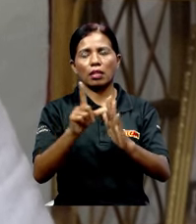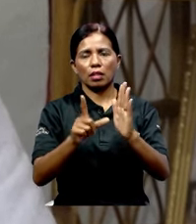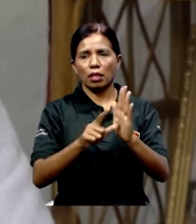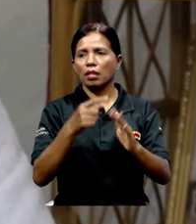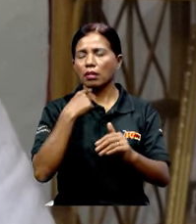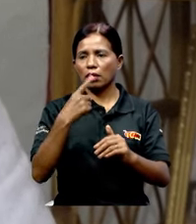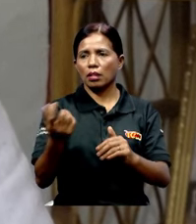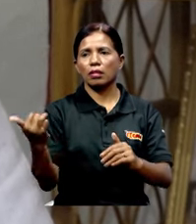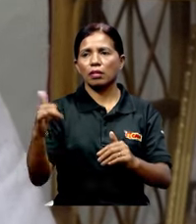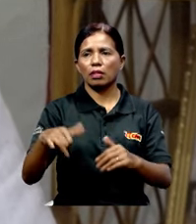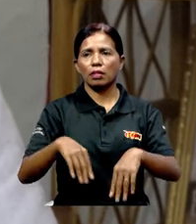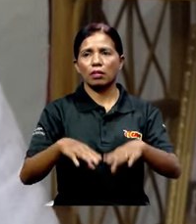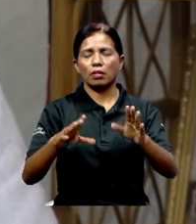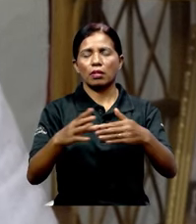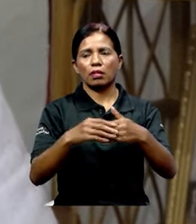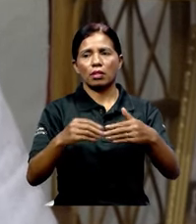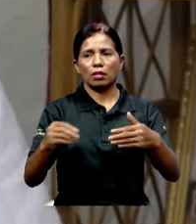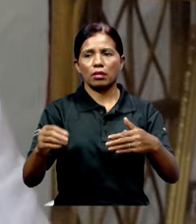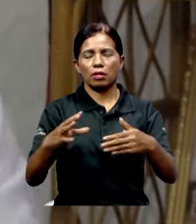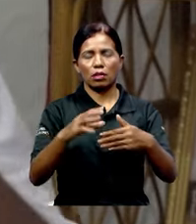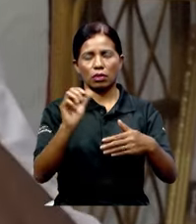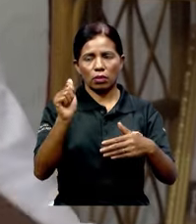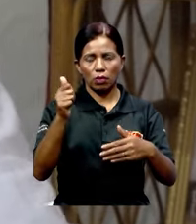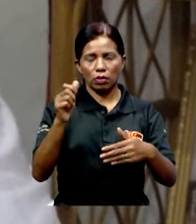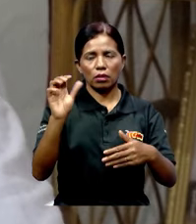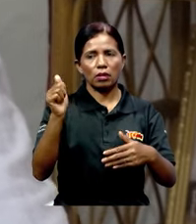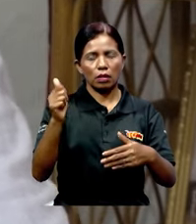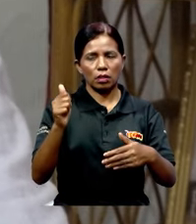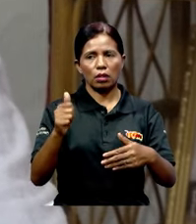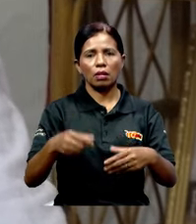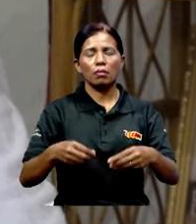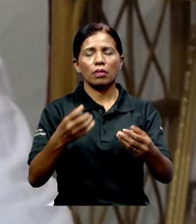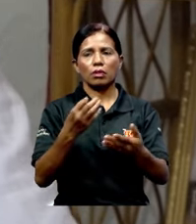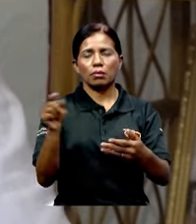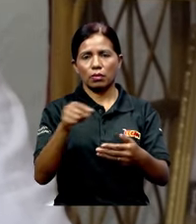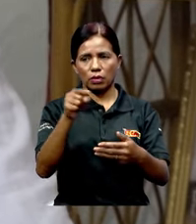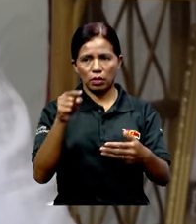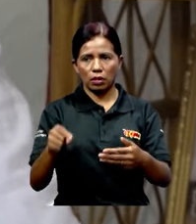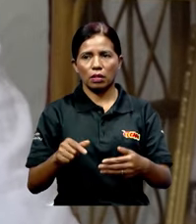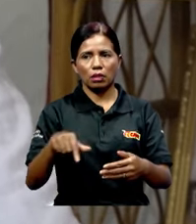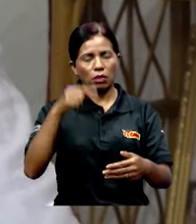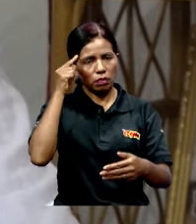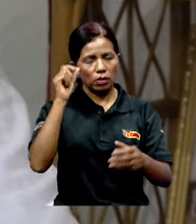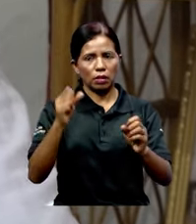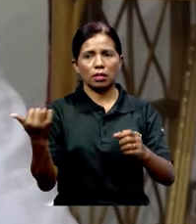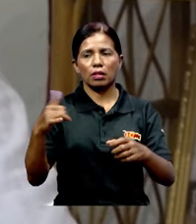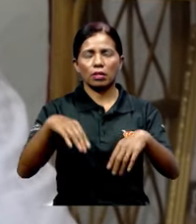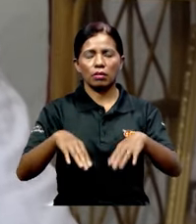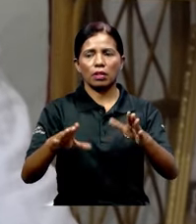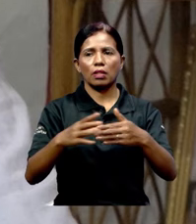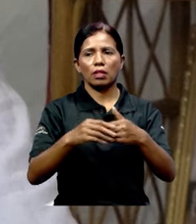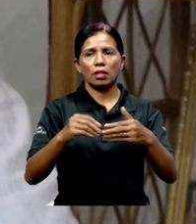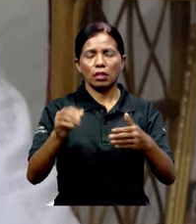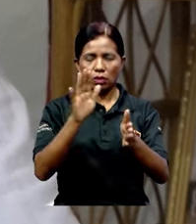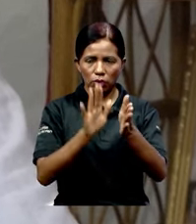Han, se a Fane, tudo a Labele, 8-10%, tamba nem o governo foi subsídio, né? Subsídio para se Label fan liu e fan